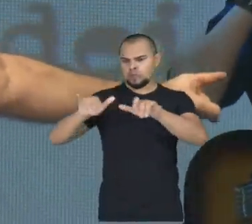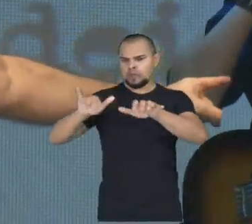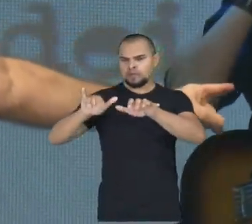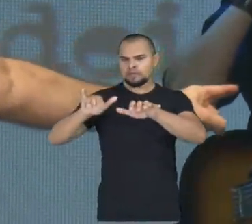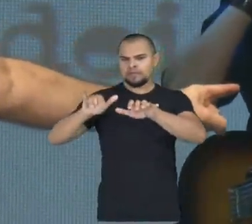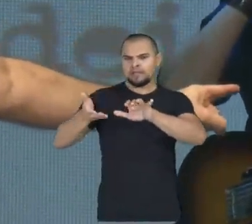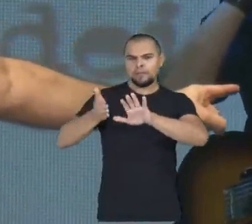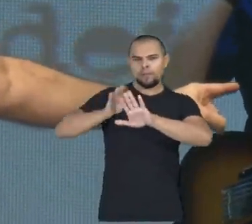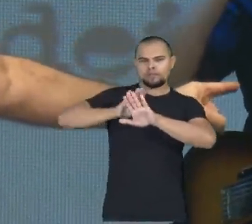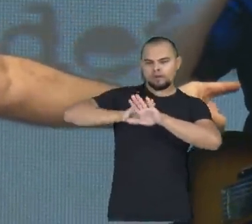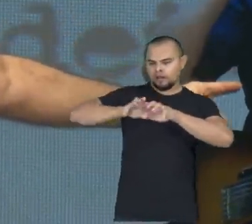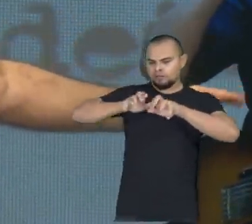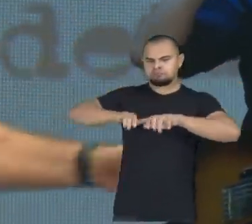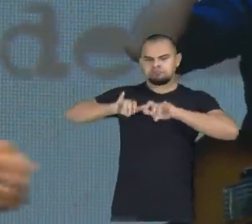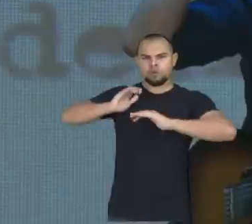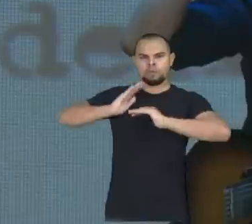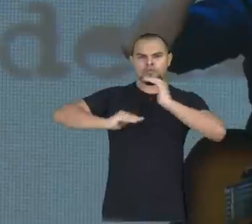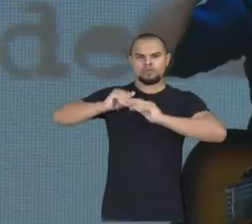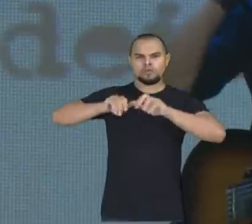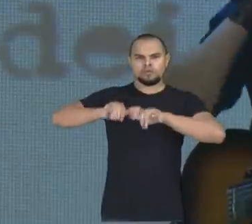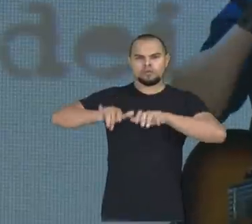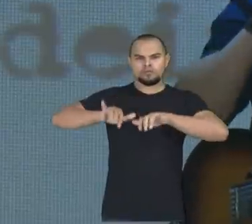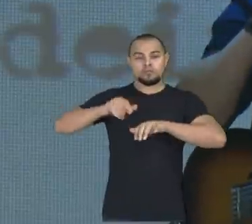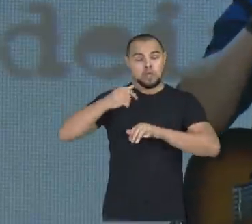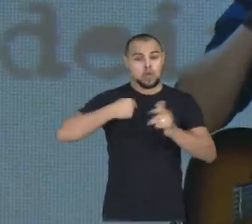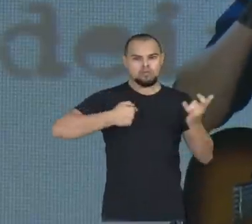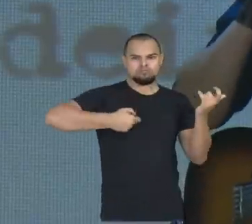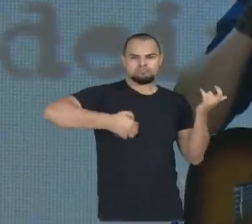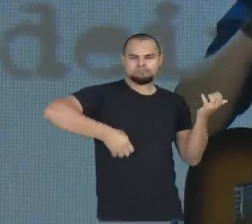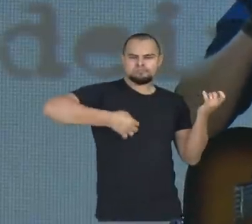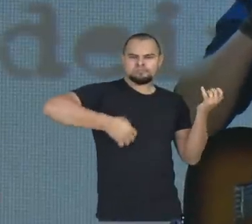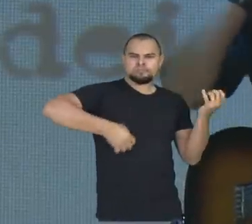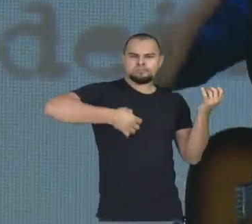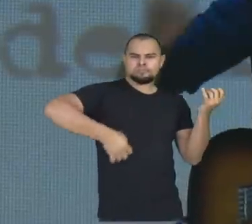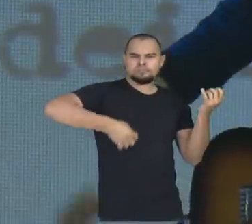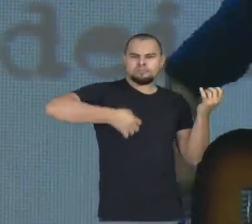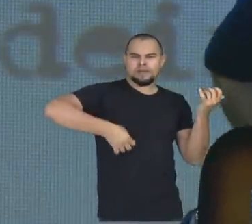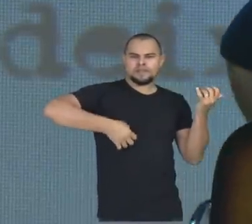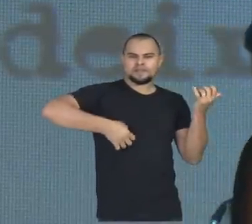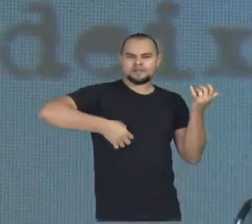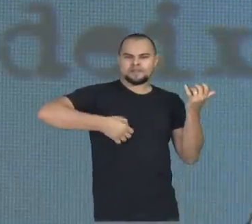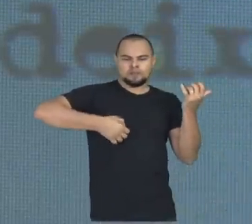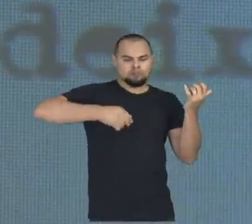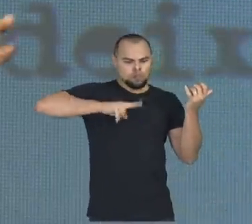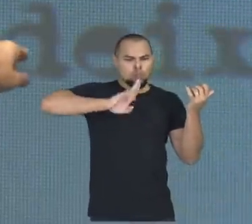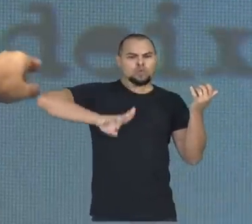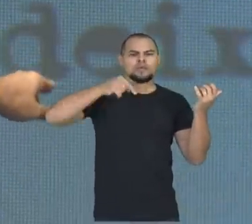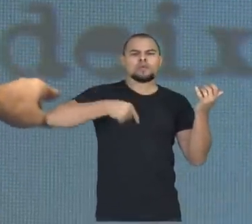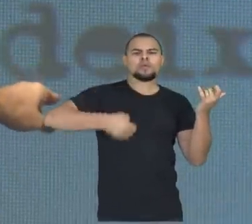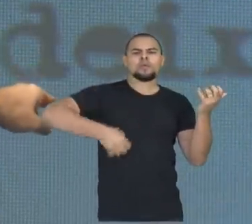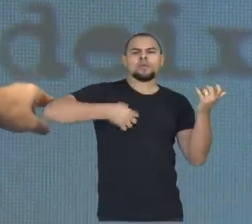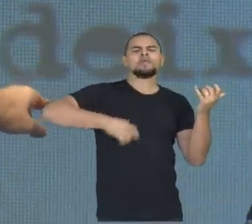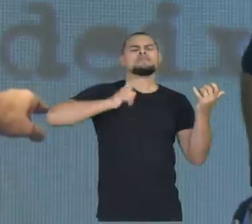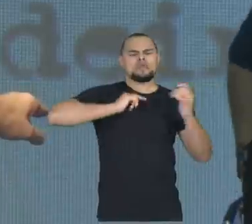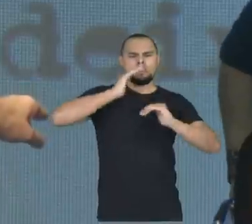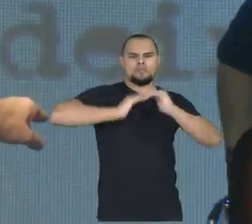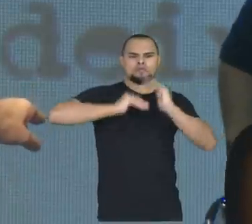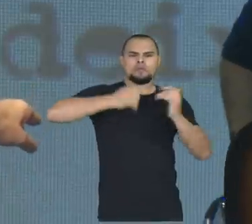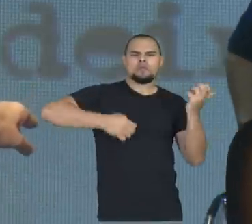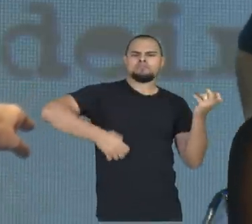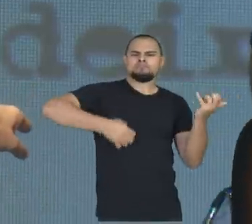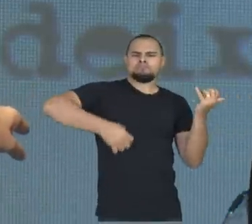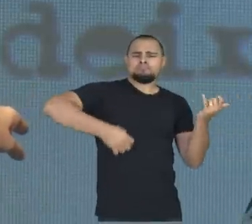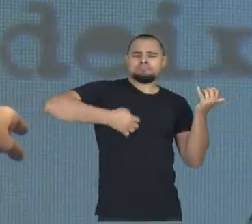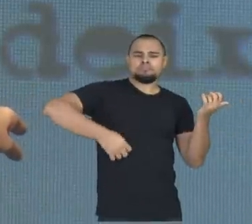pianista. Eu posso ser uma guitarra, mas por trás de uma guitarra tem um guitarrista.